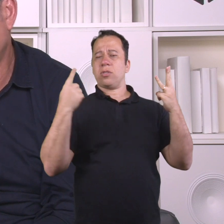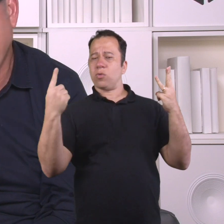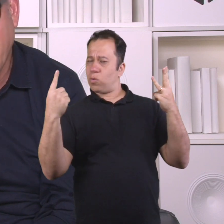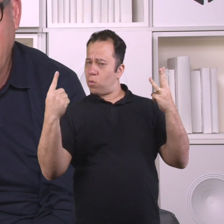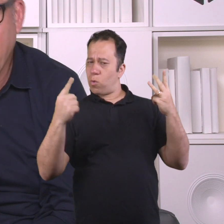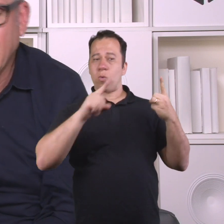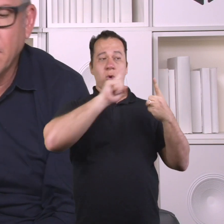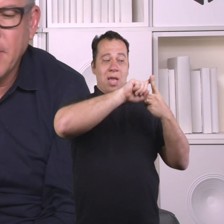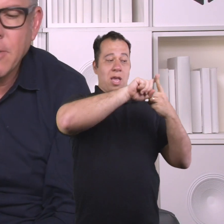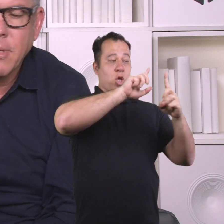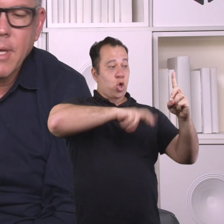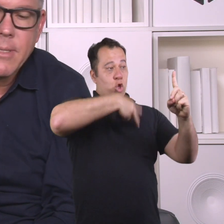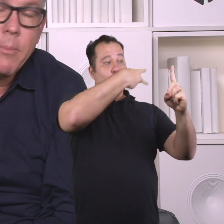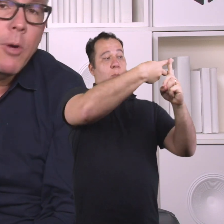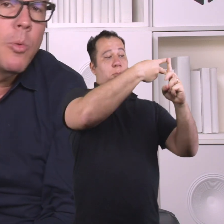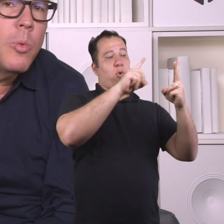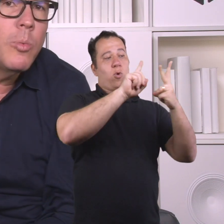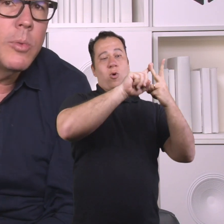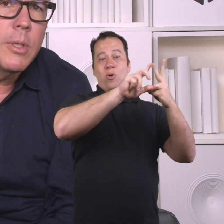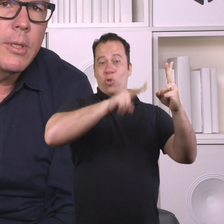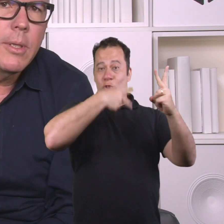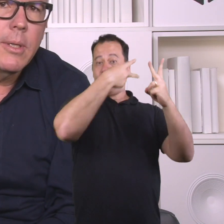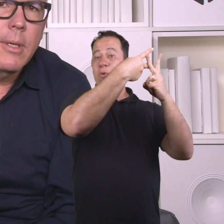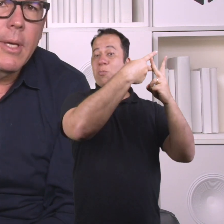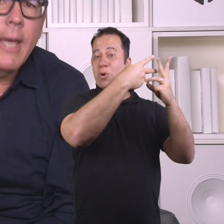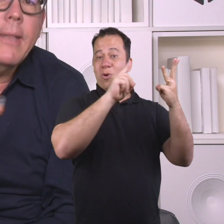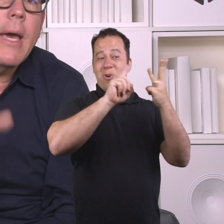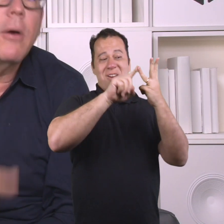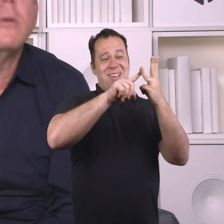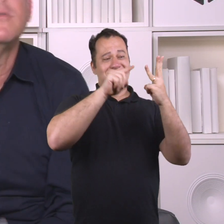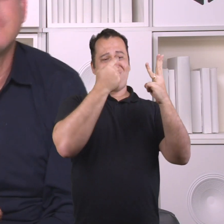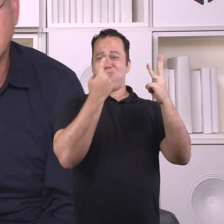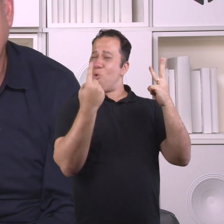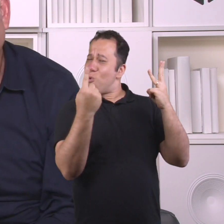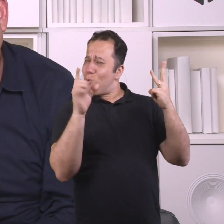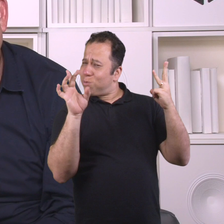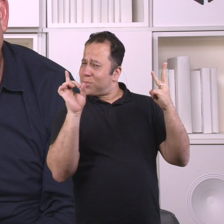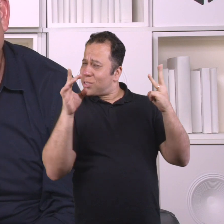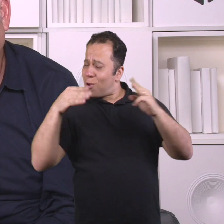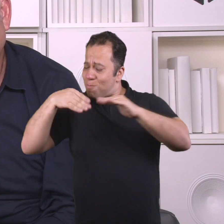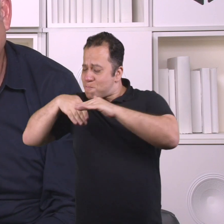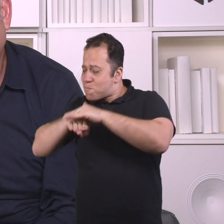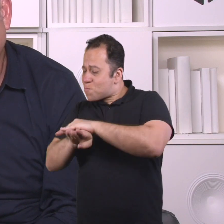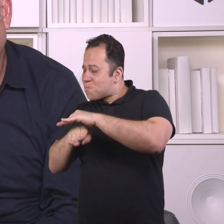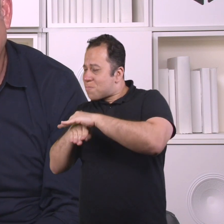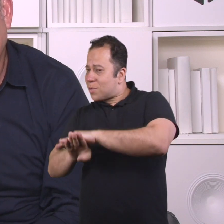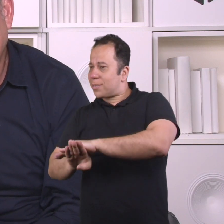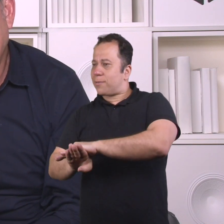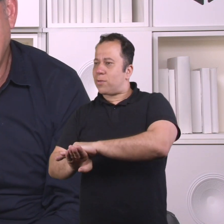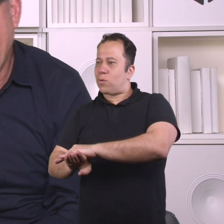recebeu 2 transformou em 4, mas o que recebeu 1 enterrou.